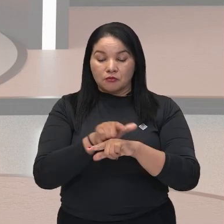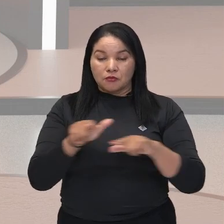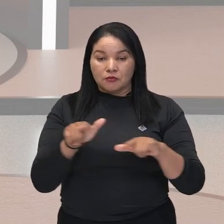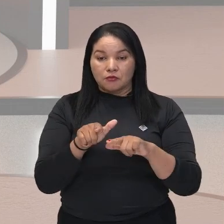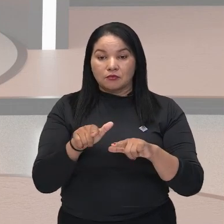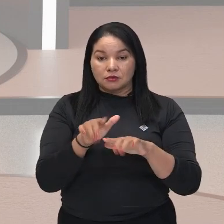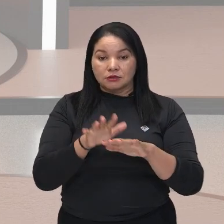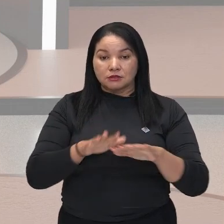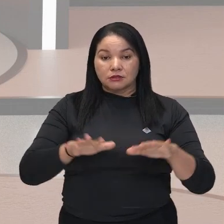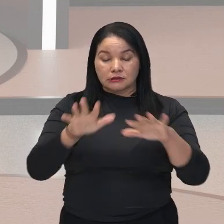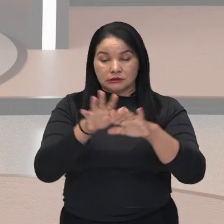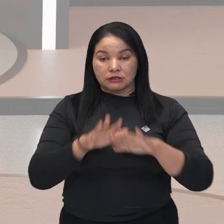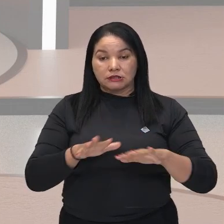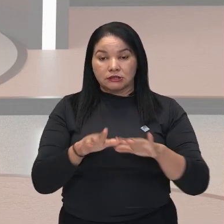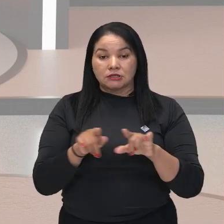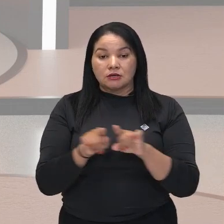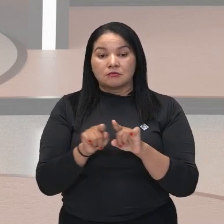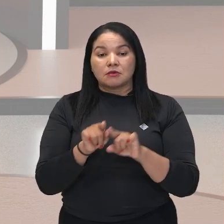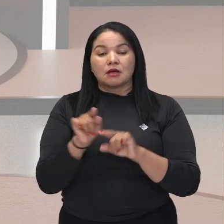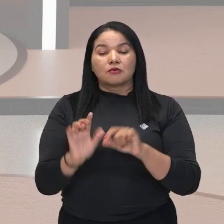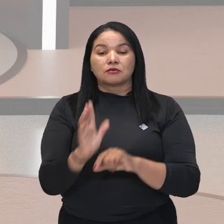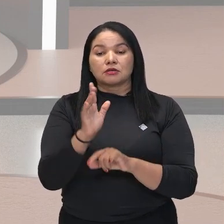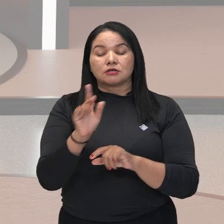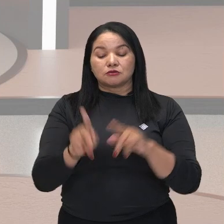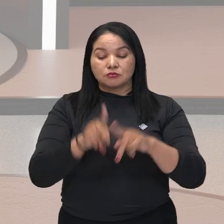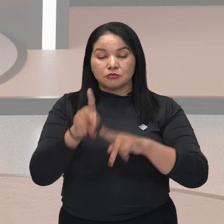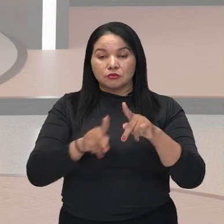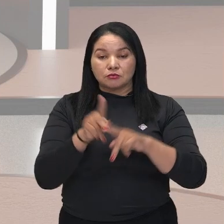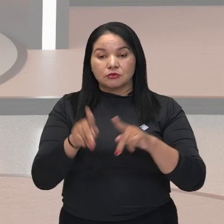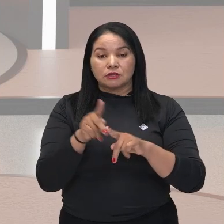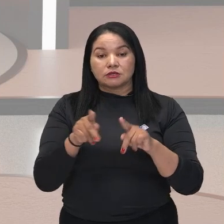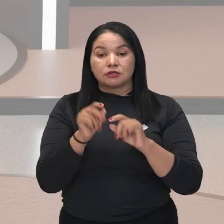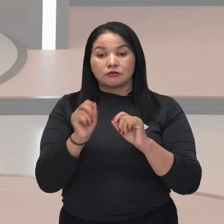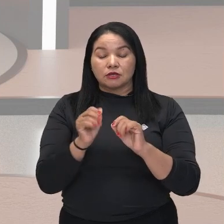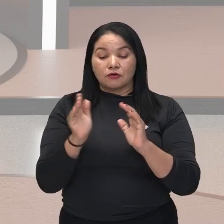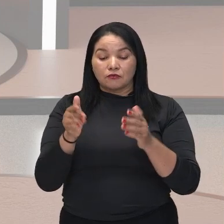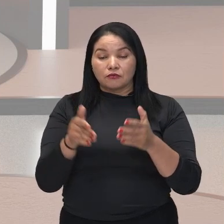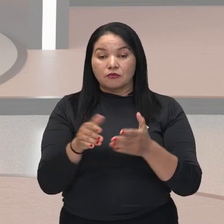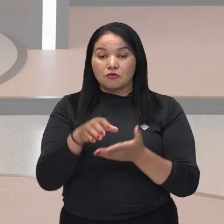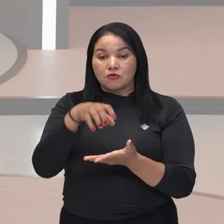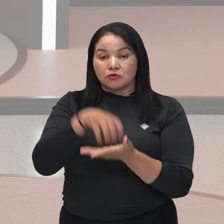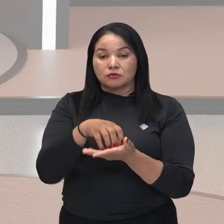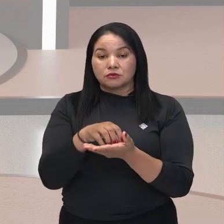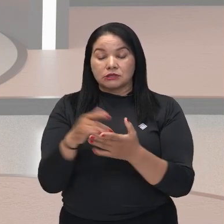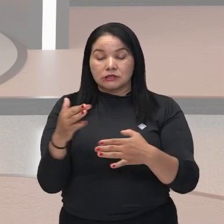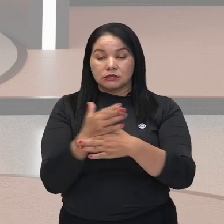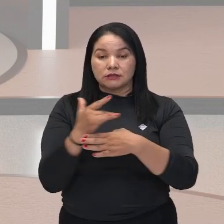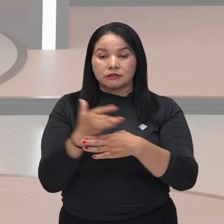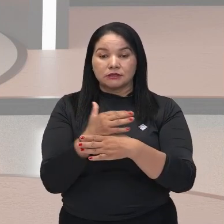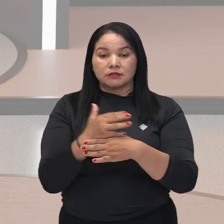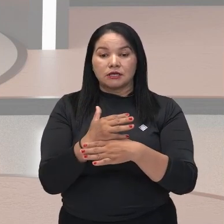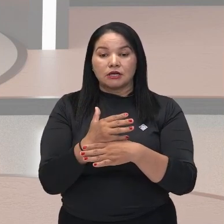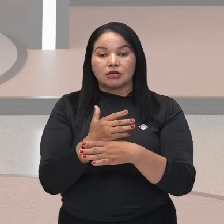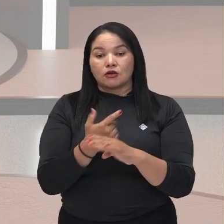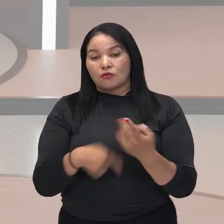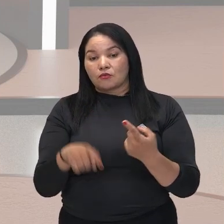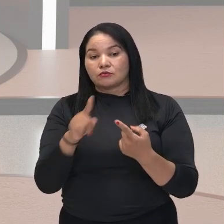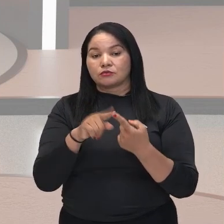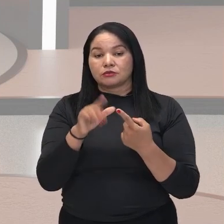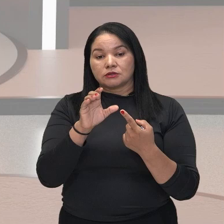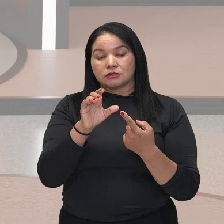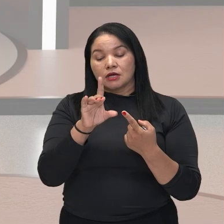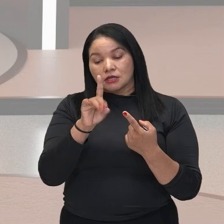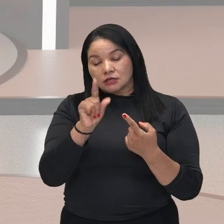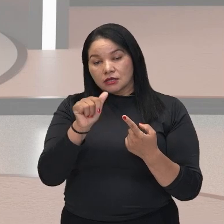áreas desérticas, e o que levou a população, né, a se concentrar em cidades, né, como Damasco, na